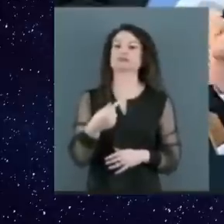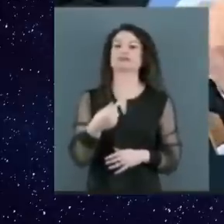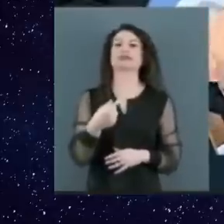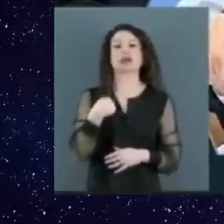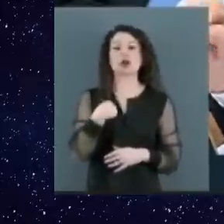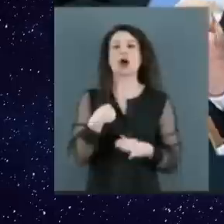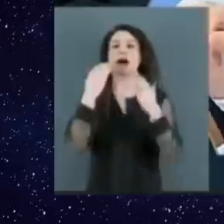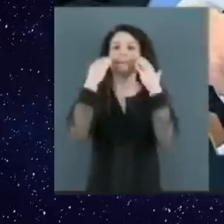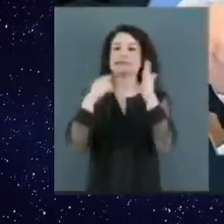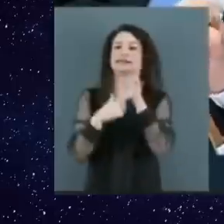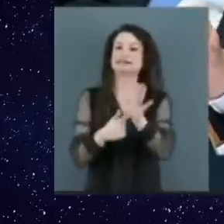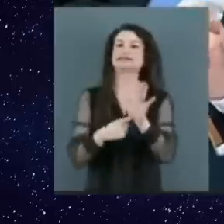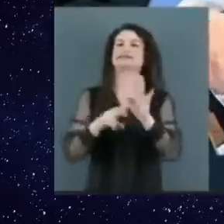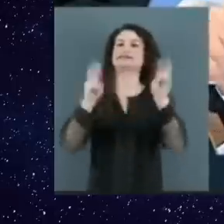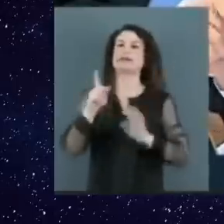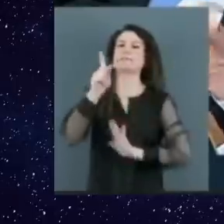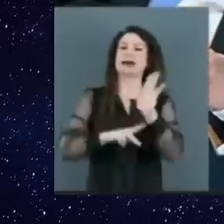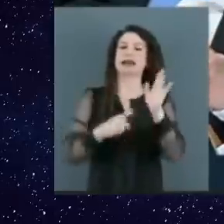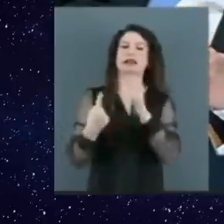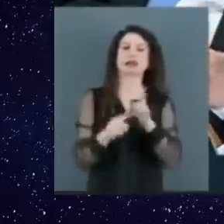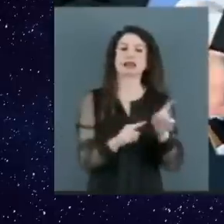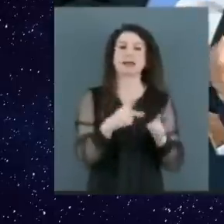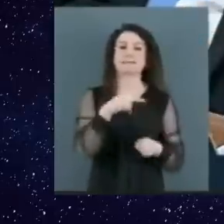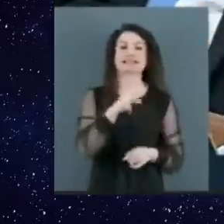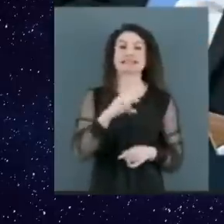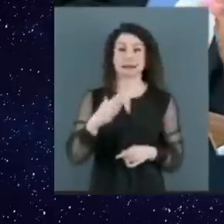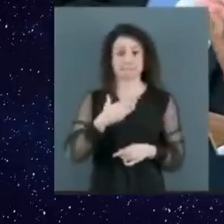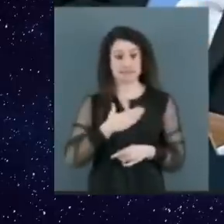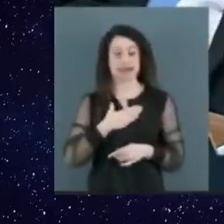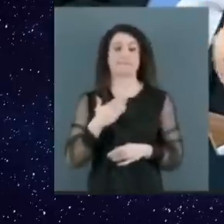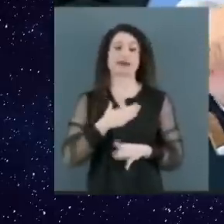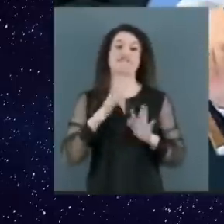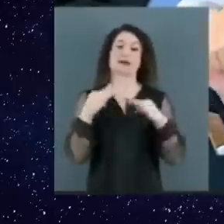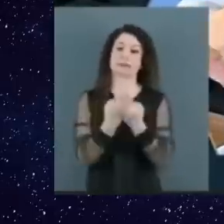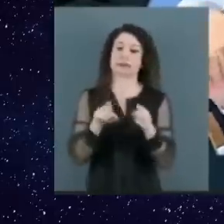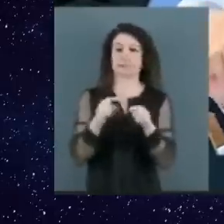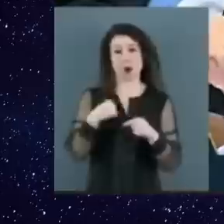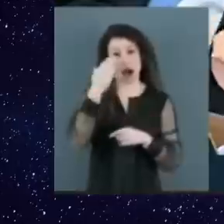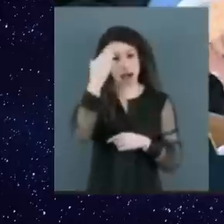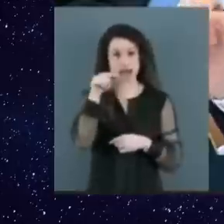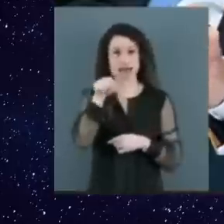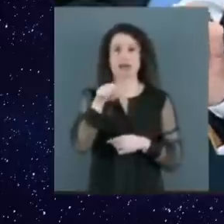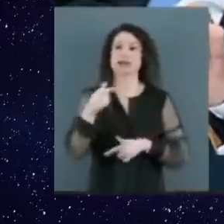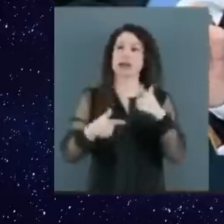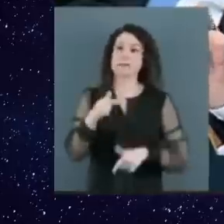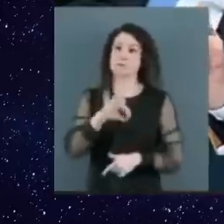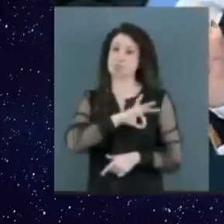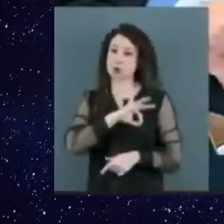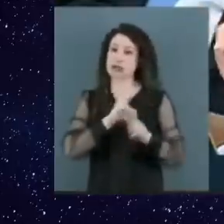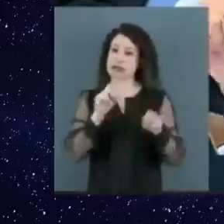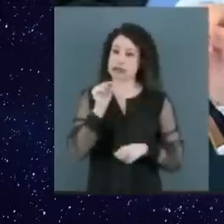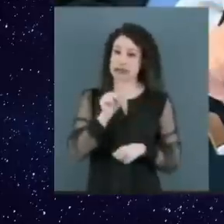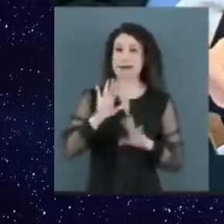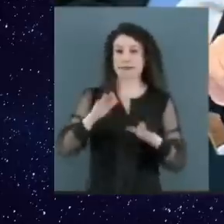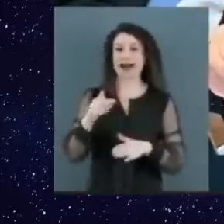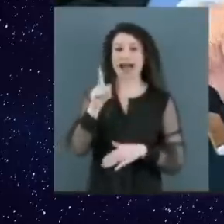descoberta daquele plano de ataque do PCC a mim e a minha família. Aliás, agradeço até o trabalho da Polícia Federal feito a esse respeito. Mas